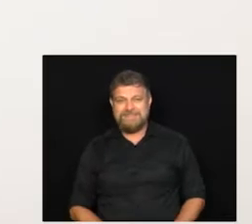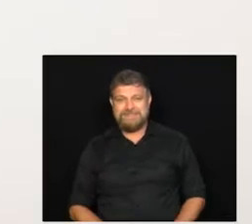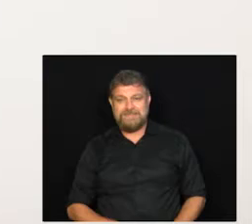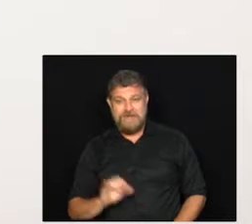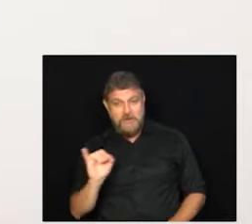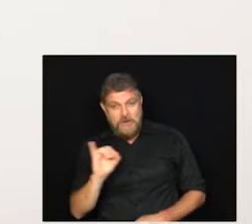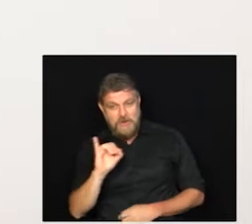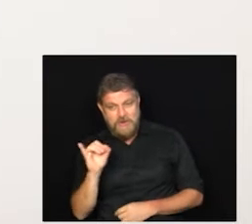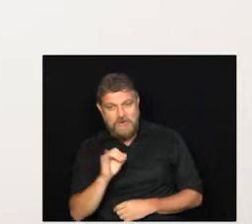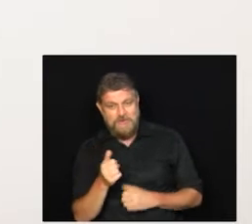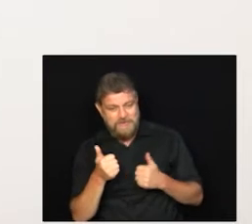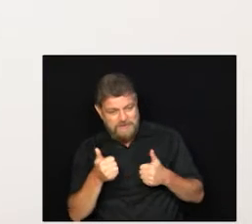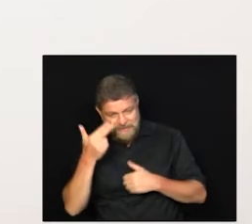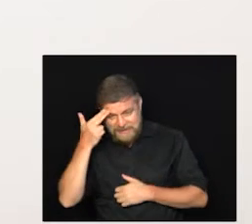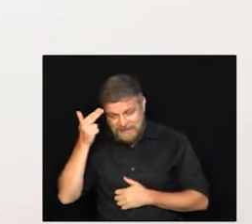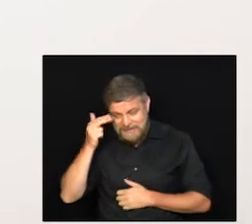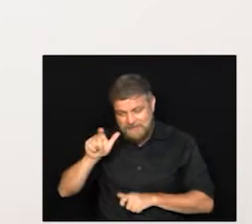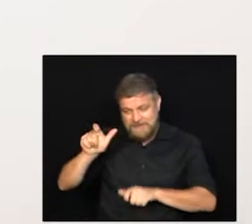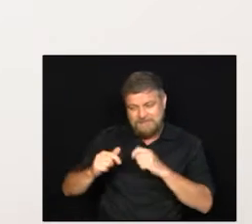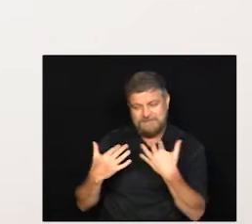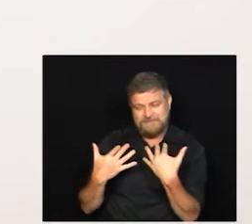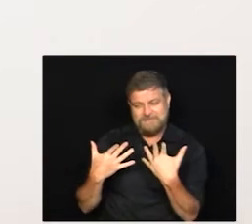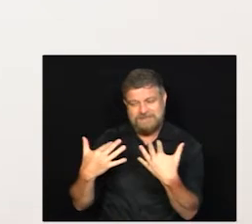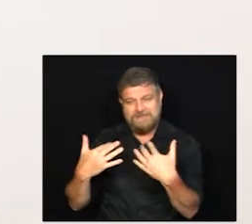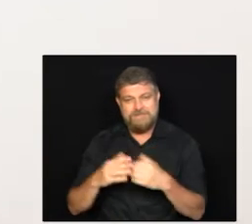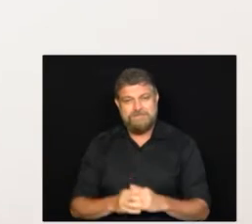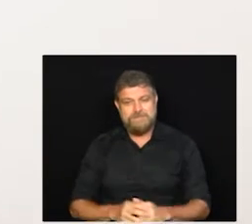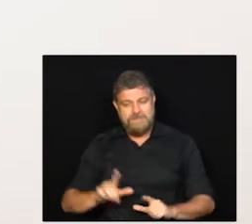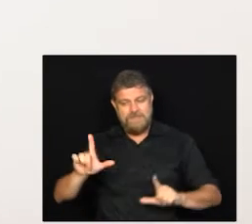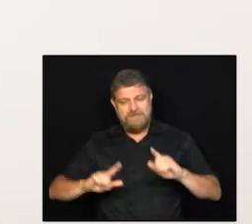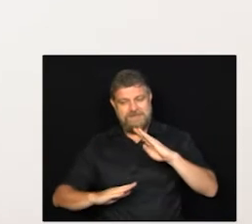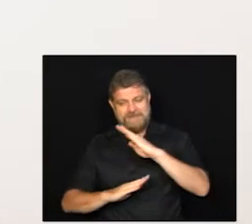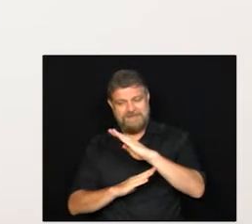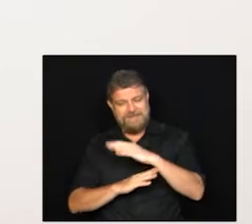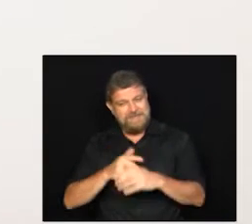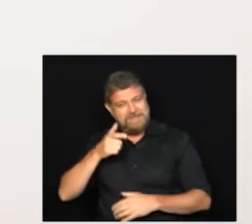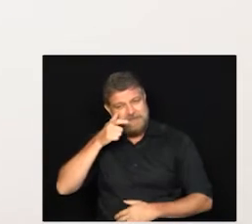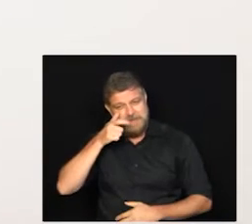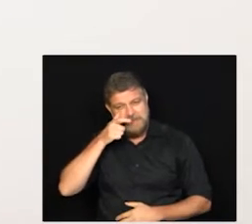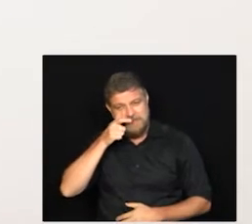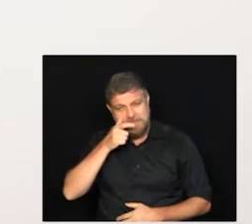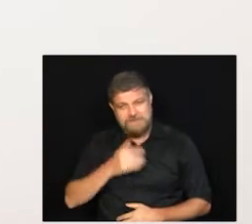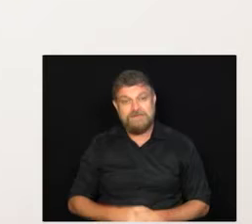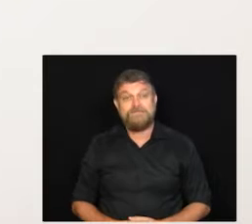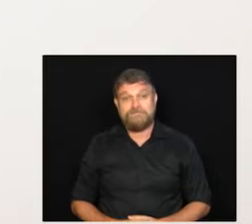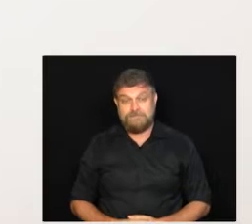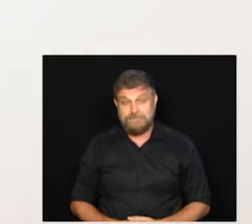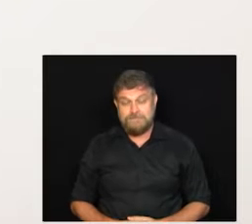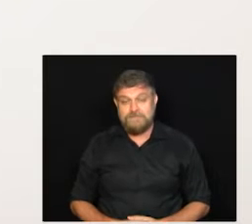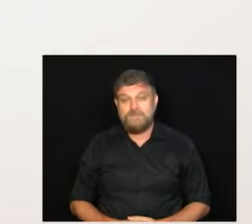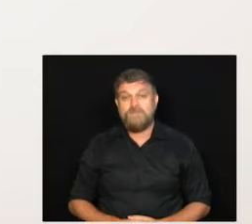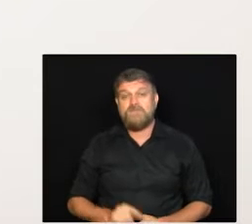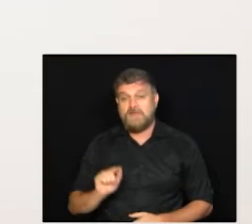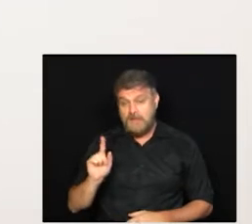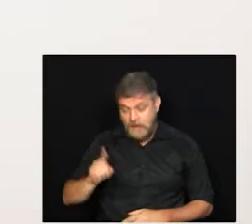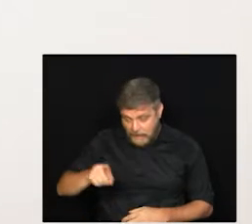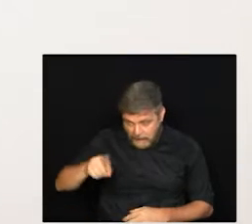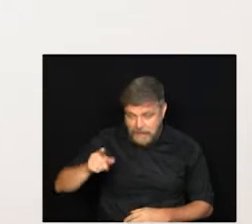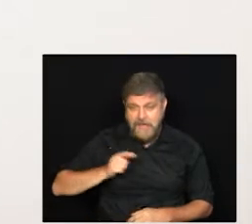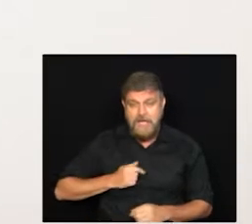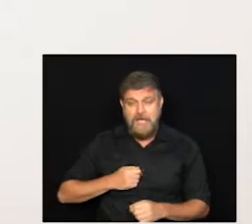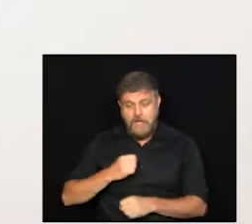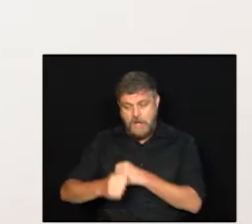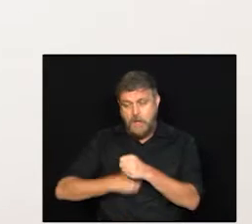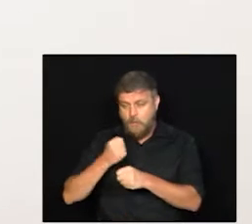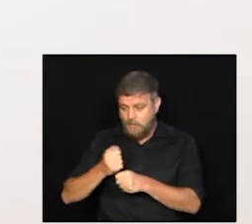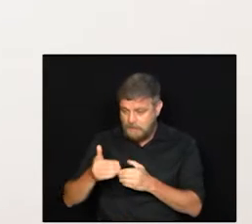Oi, Gabriel. Oi para você aí da sua casa que acompanha a TV Câmara Campinas ao vivo. Pois é, Gabriel, começo de ano,